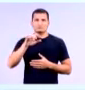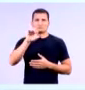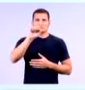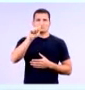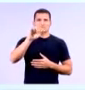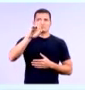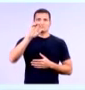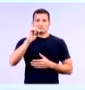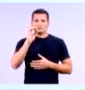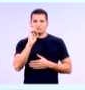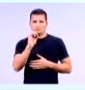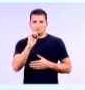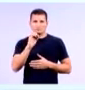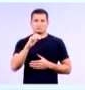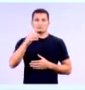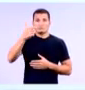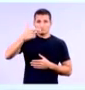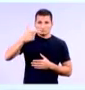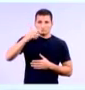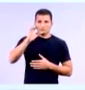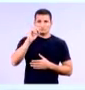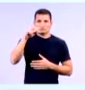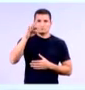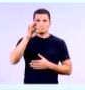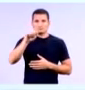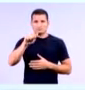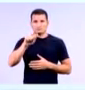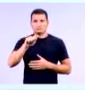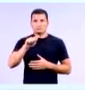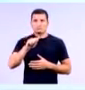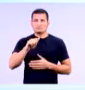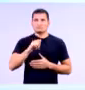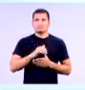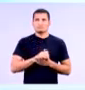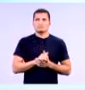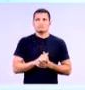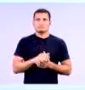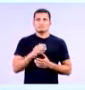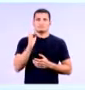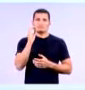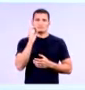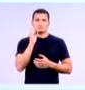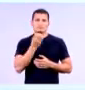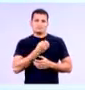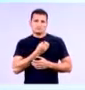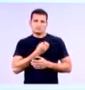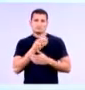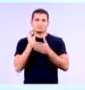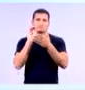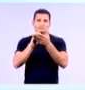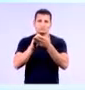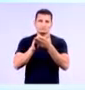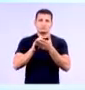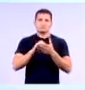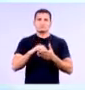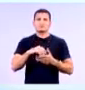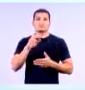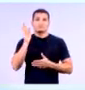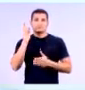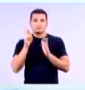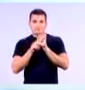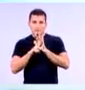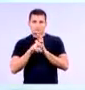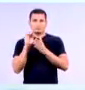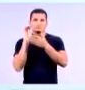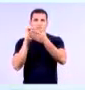do objeto conta 2? O número que eu passei com parâmetro, o titular que eu passei com parâmetro e o saldo que eu passei com